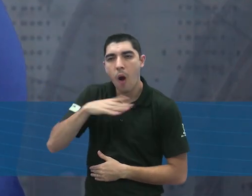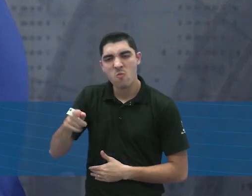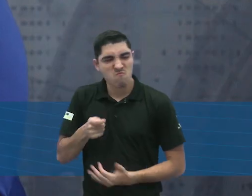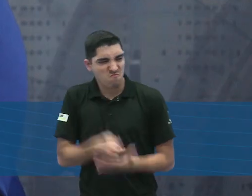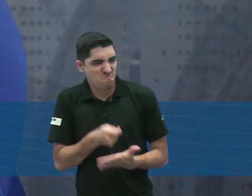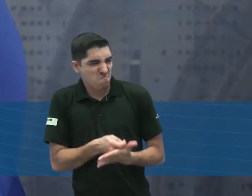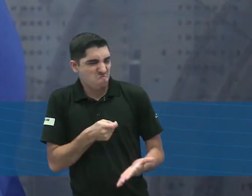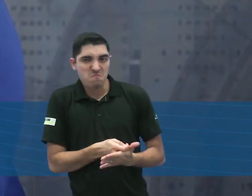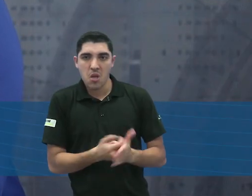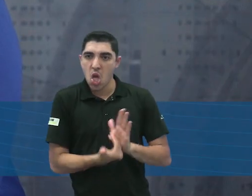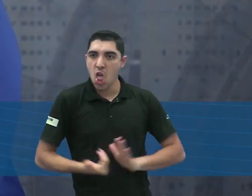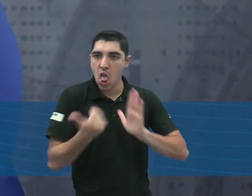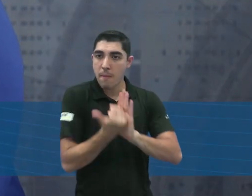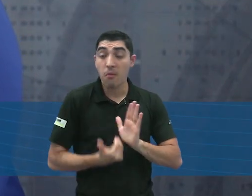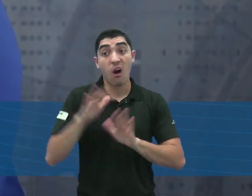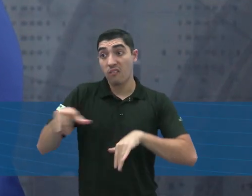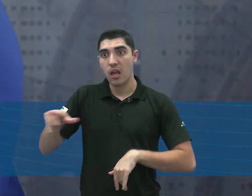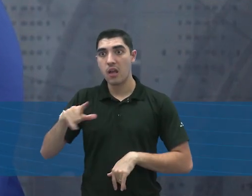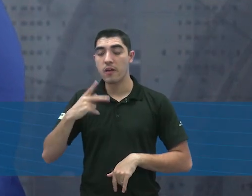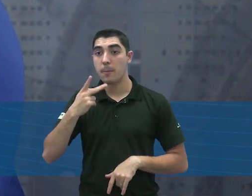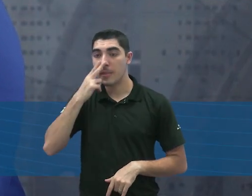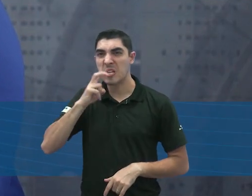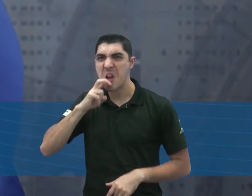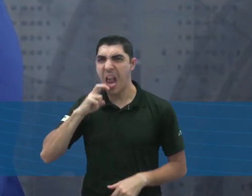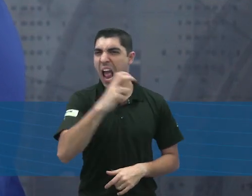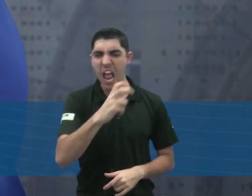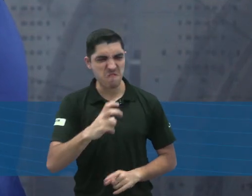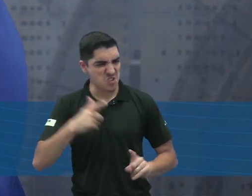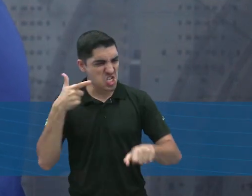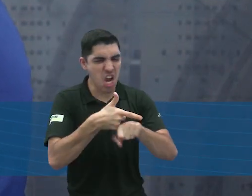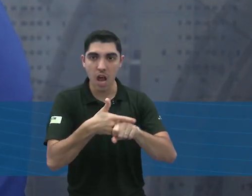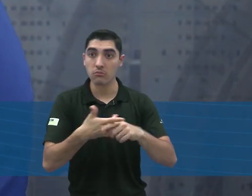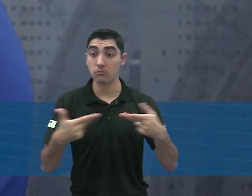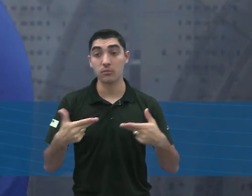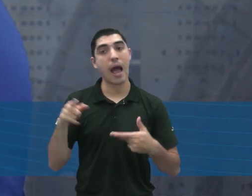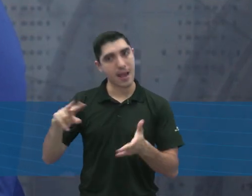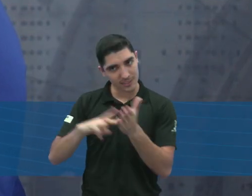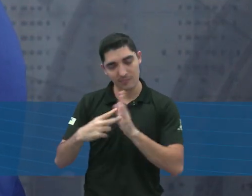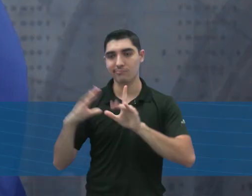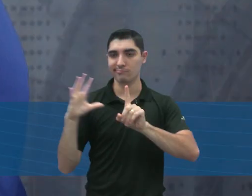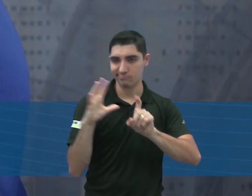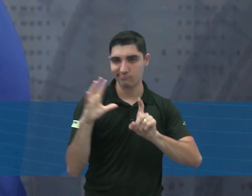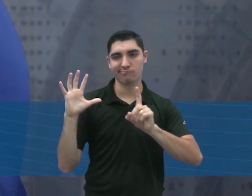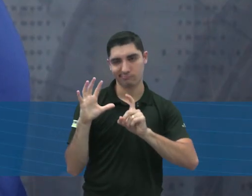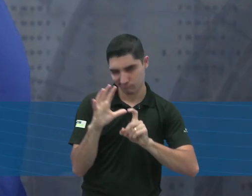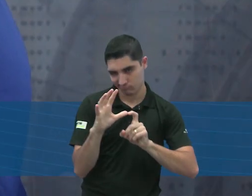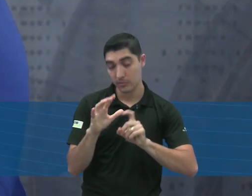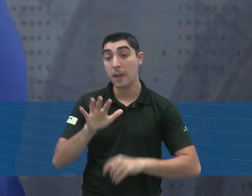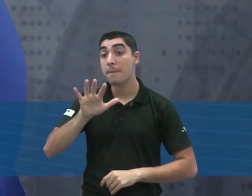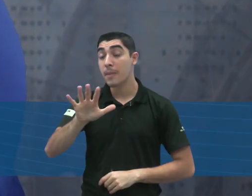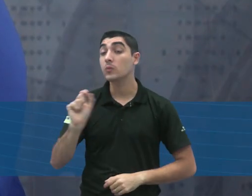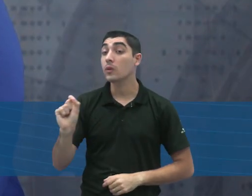cobrar, né, ou até mesmo gritos, né, a gente já ouviu de tudo um pouco quando se trata de assédio moral. Mas o que é importante a gente falar são